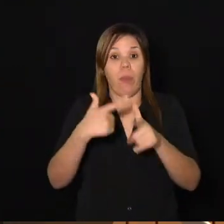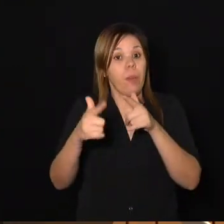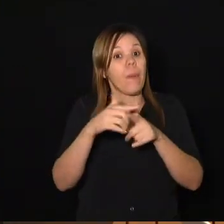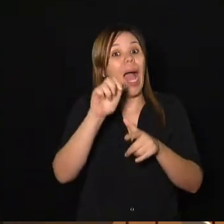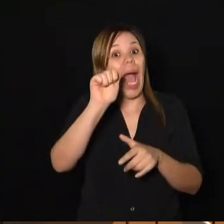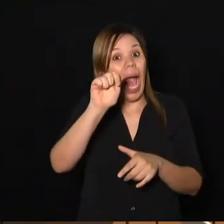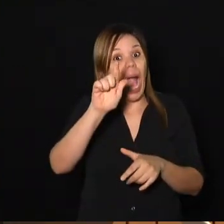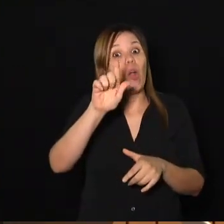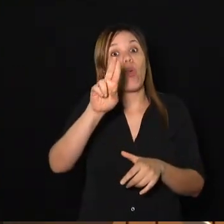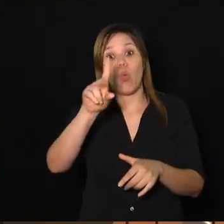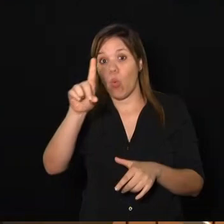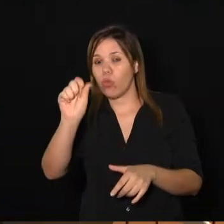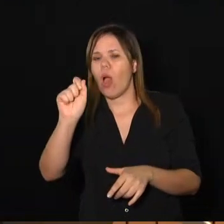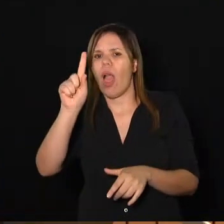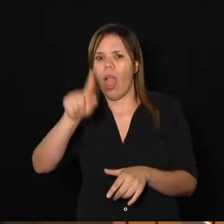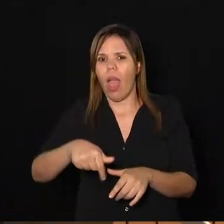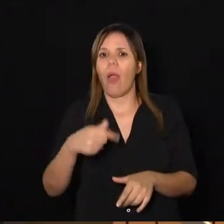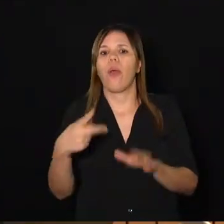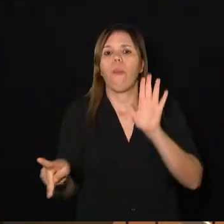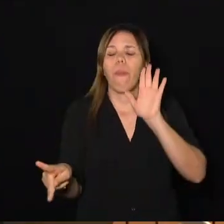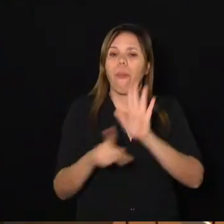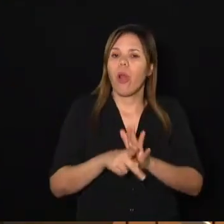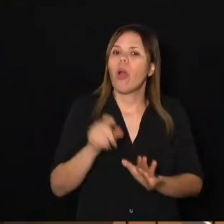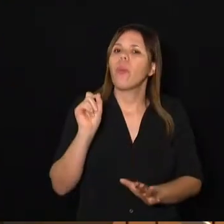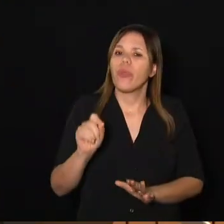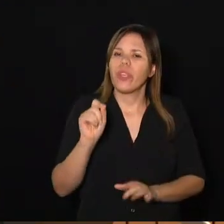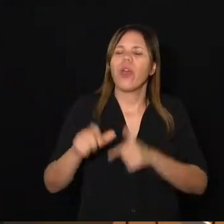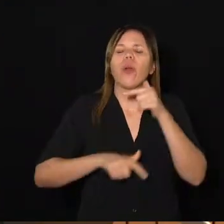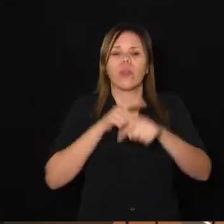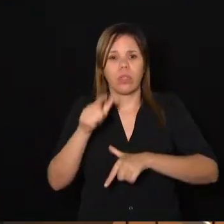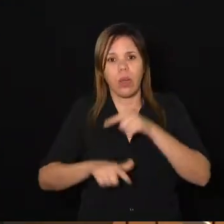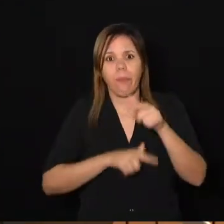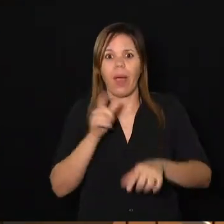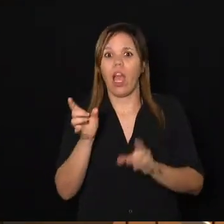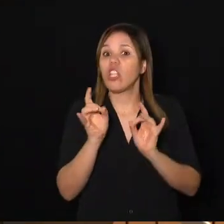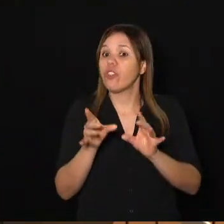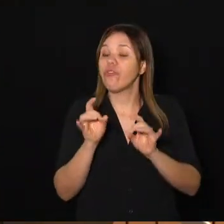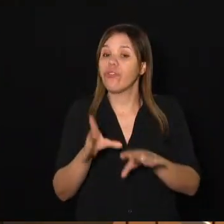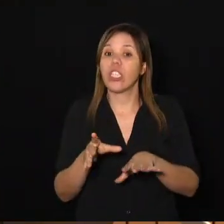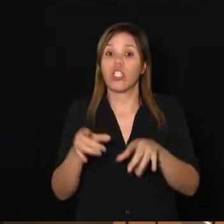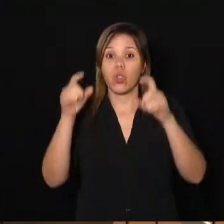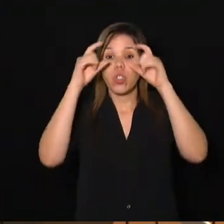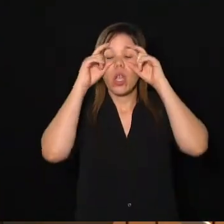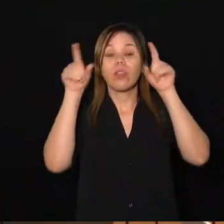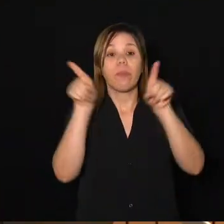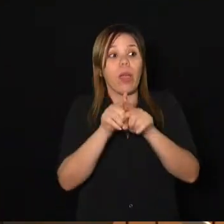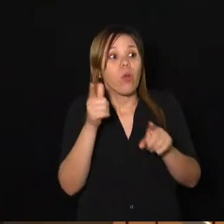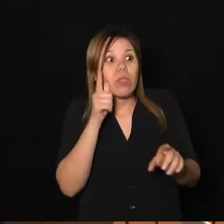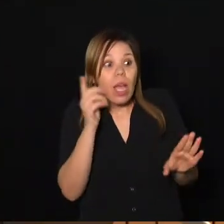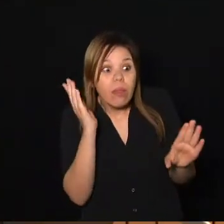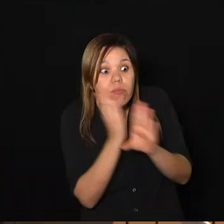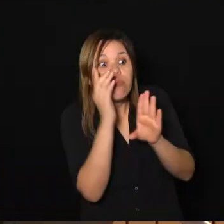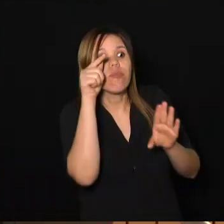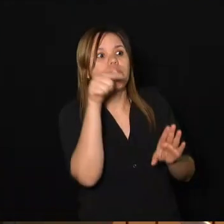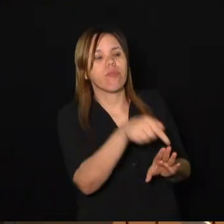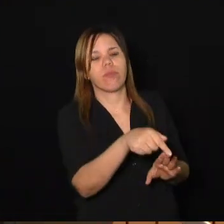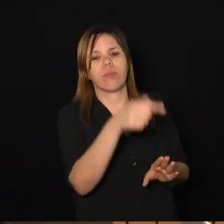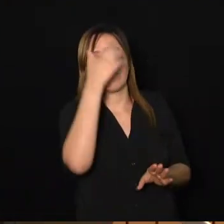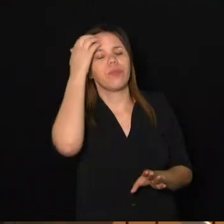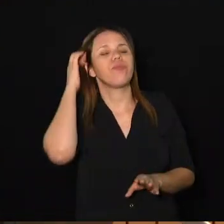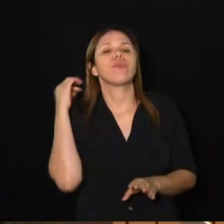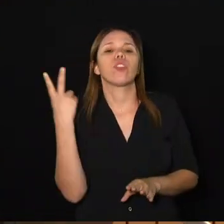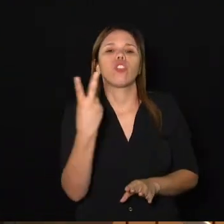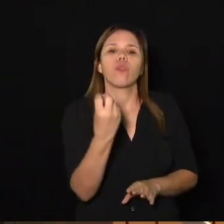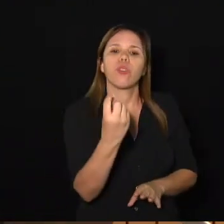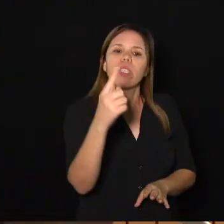o próprio o próprio o próprio trabalho da optometria tem essa condição de identificação em 2017